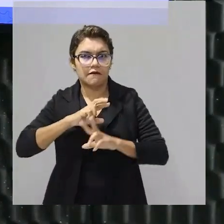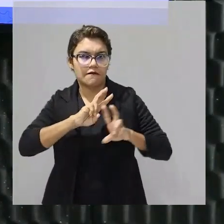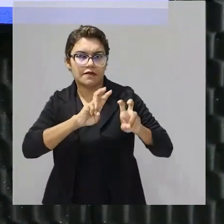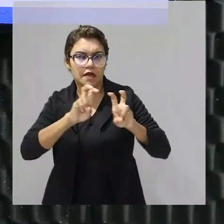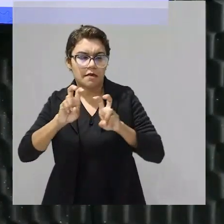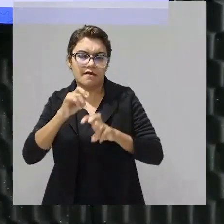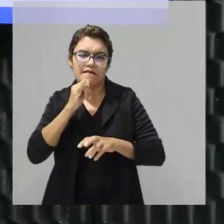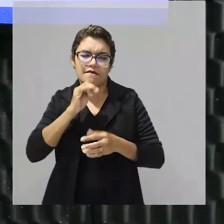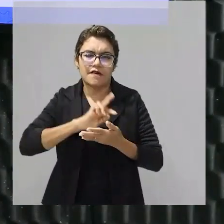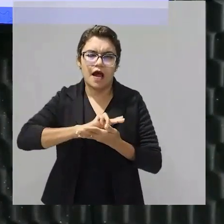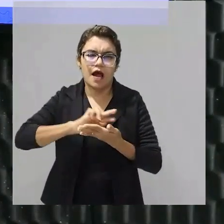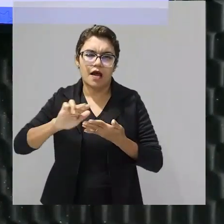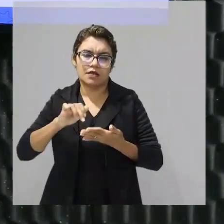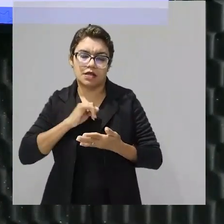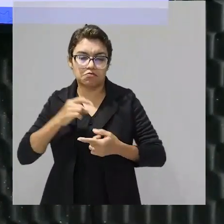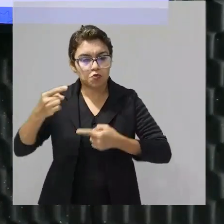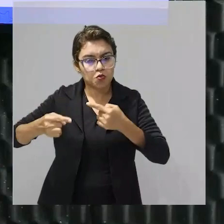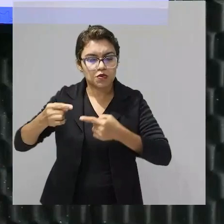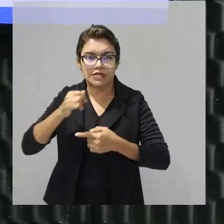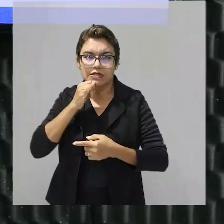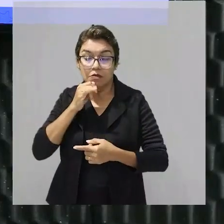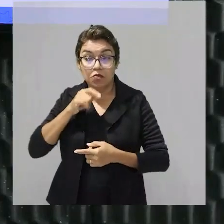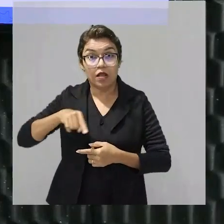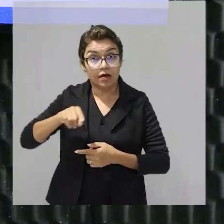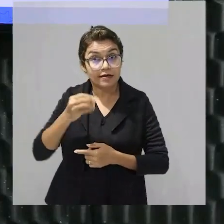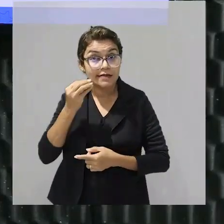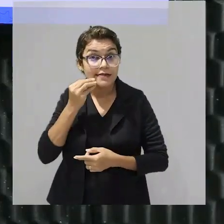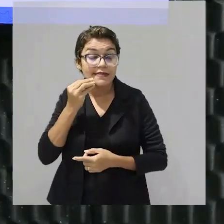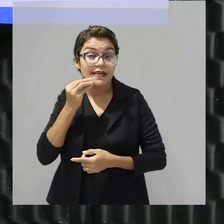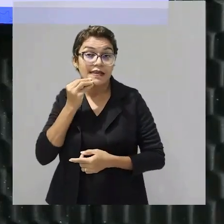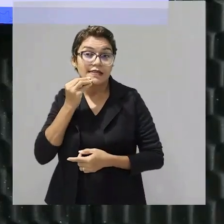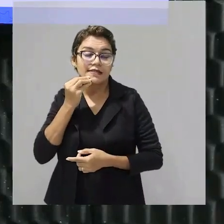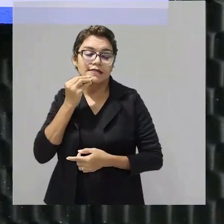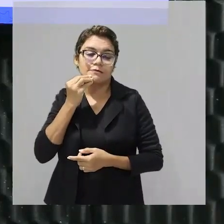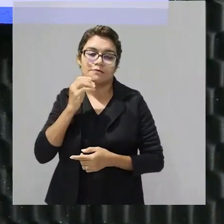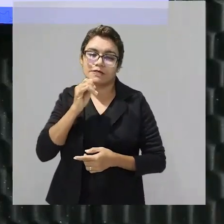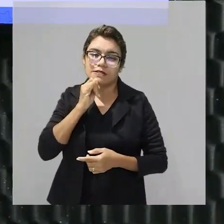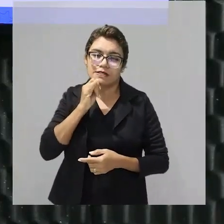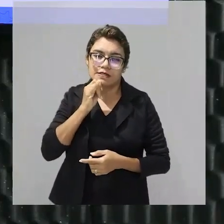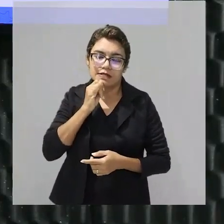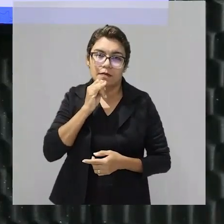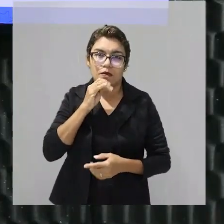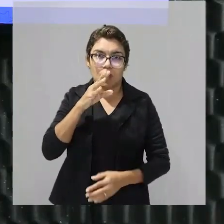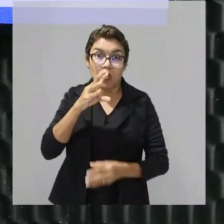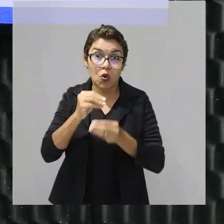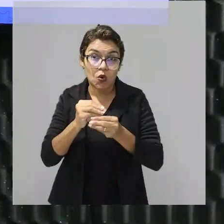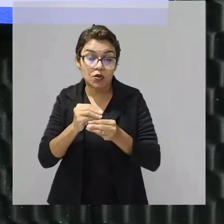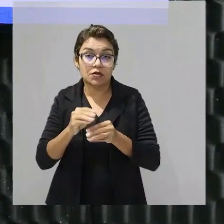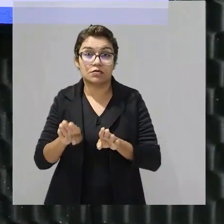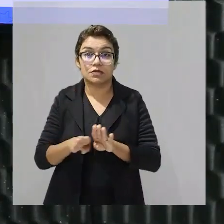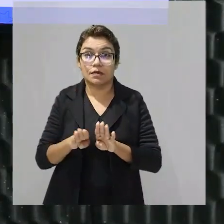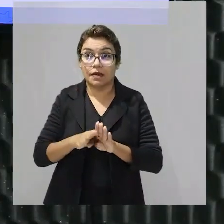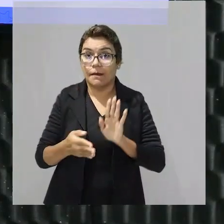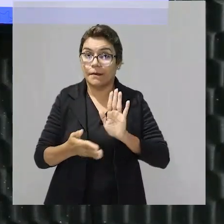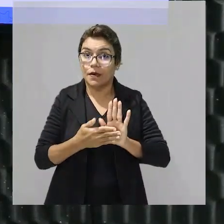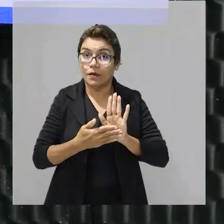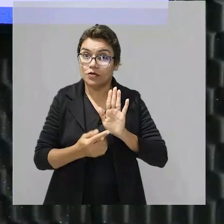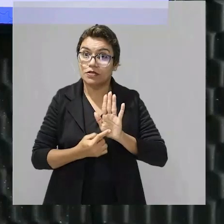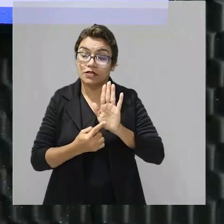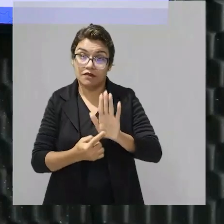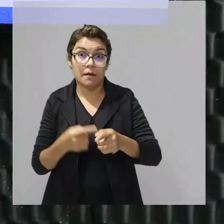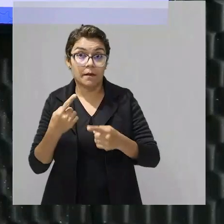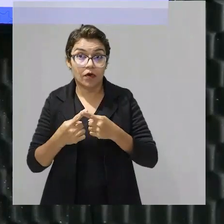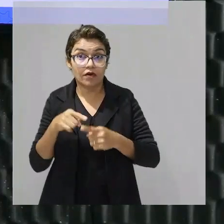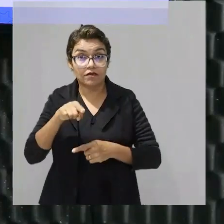agente, efeito, modo e detalhamentos. Ah, professora, é muita informação. Turma, como eu disse para